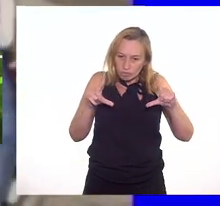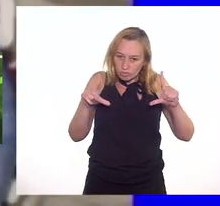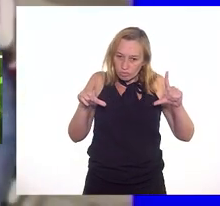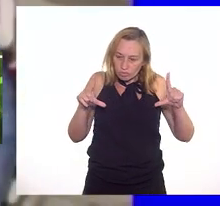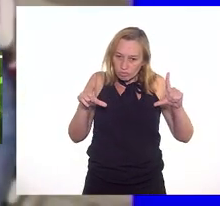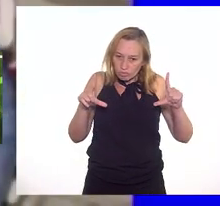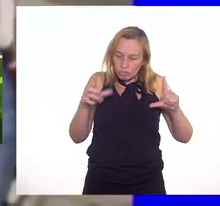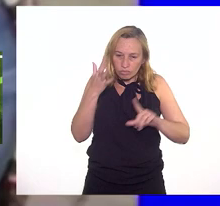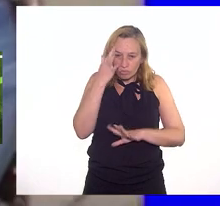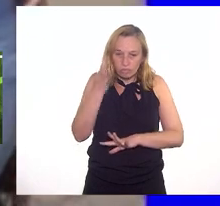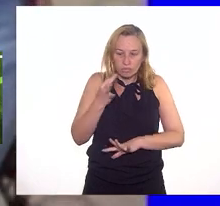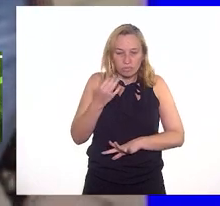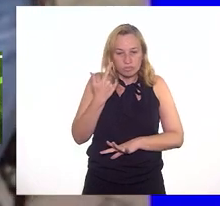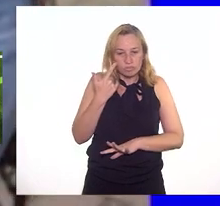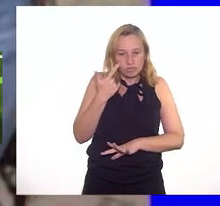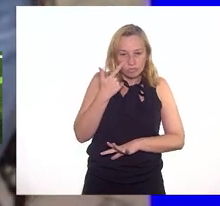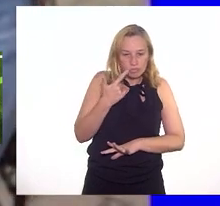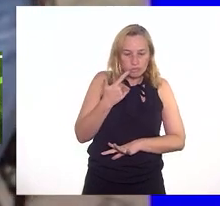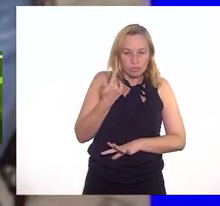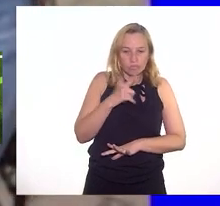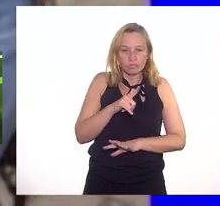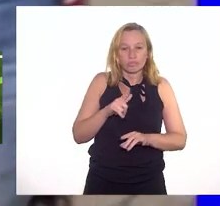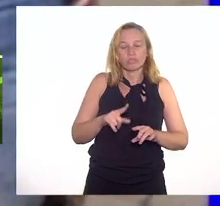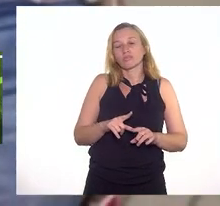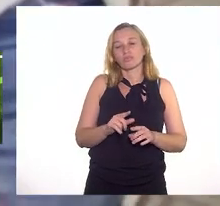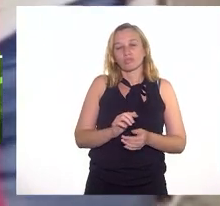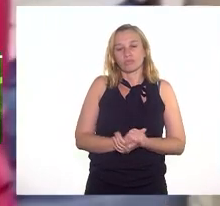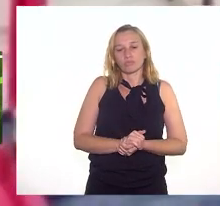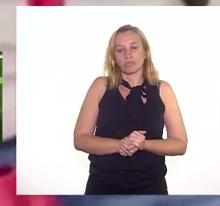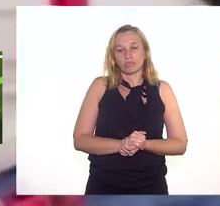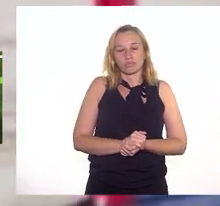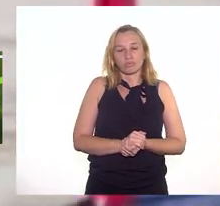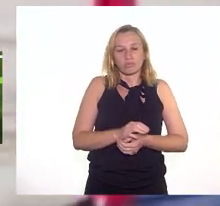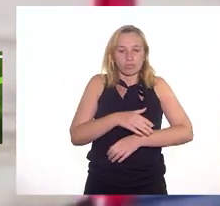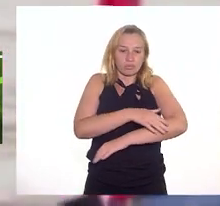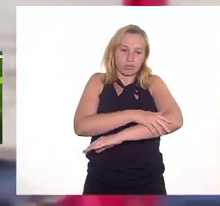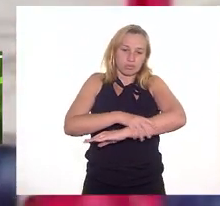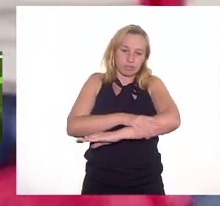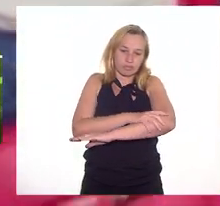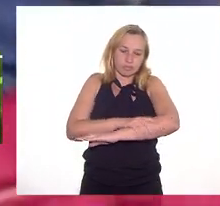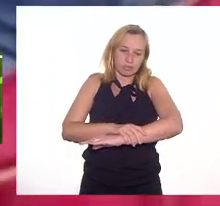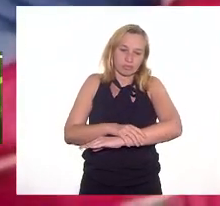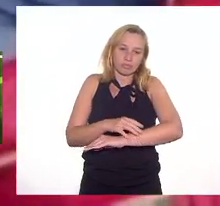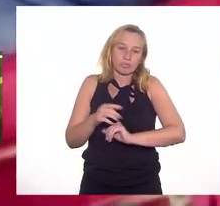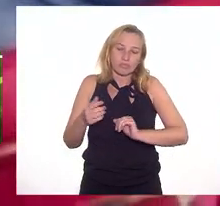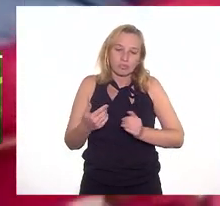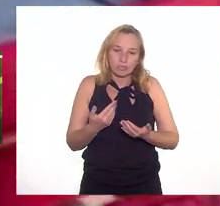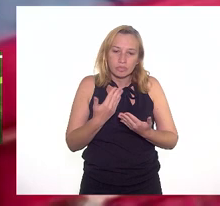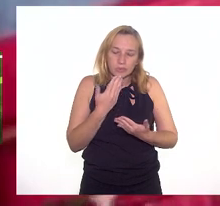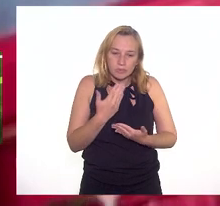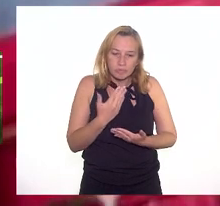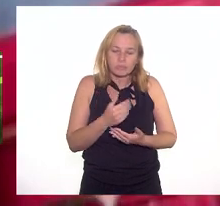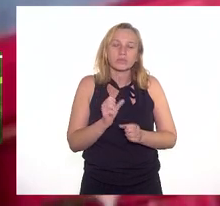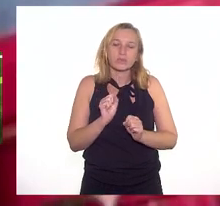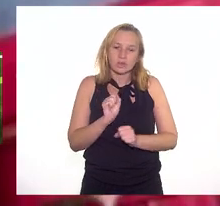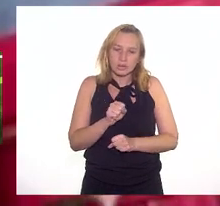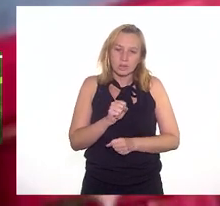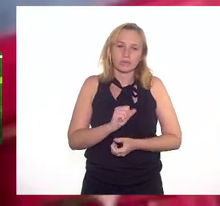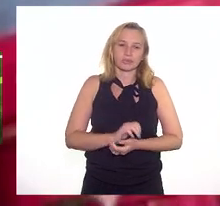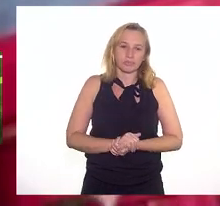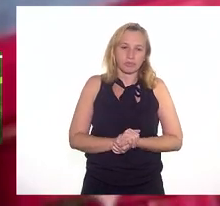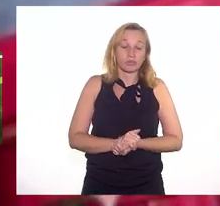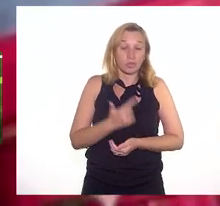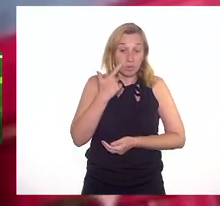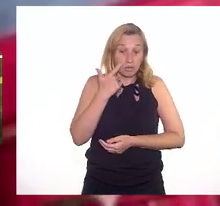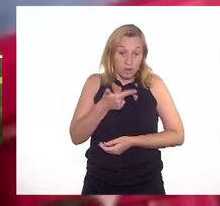eu não sei se elas vão conseguir isso. Dá o um máximo de zoom no bracinho dele, por favor. Isso, dá uma subidinha. Enfim, vocês